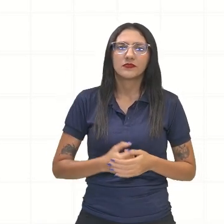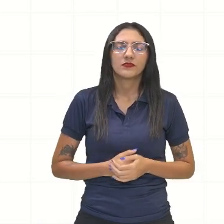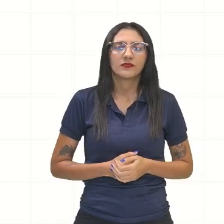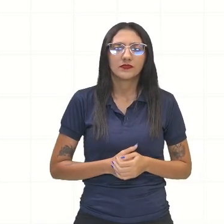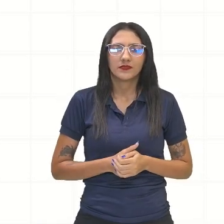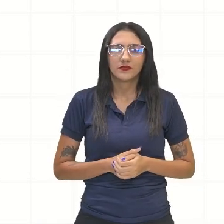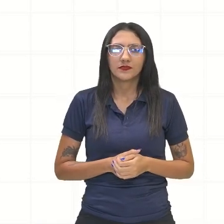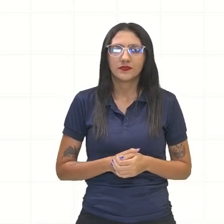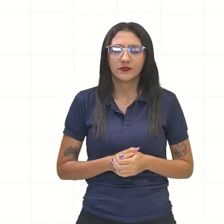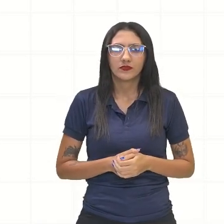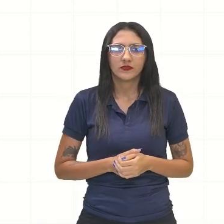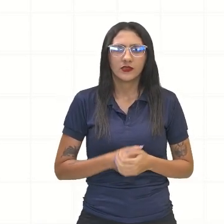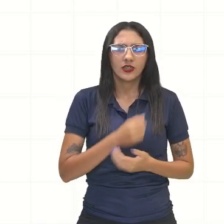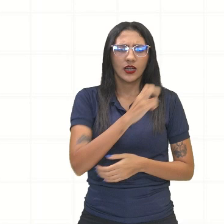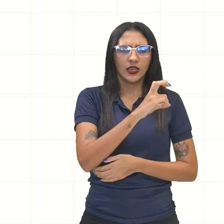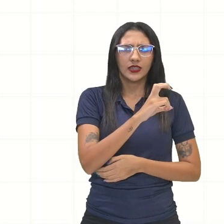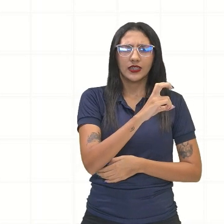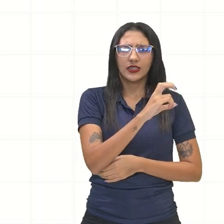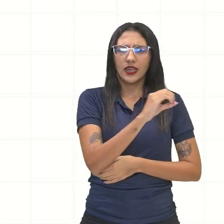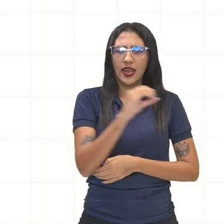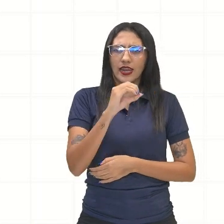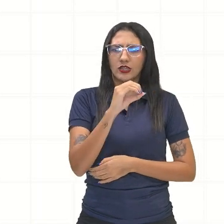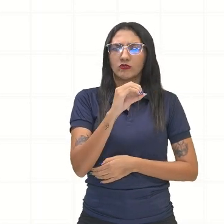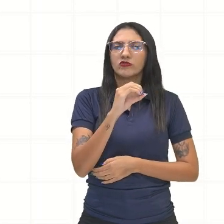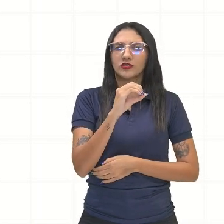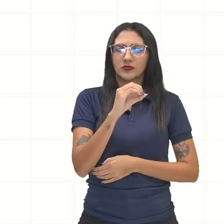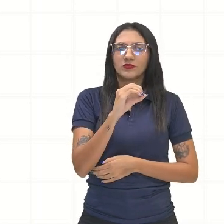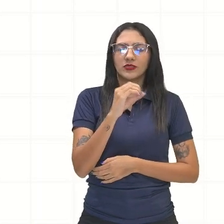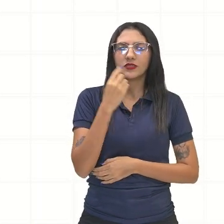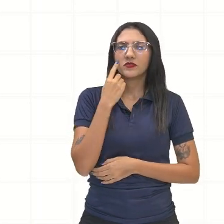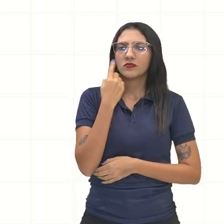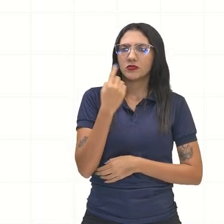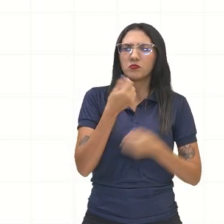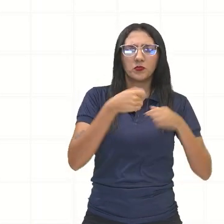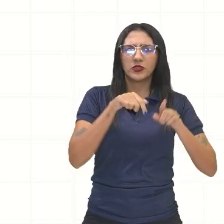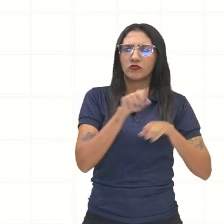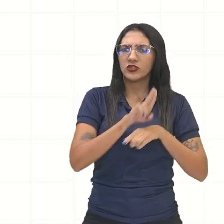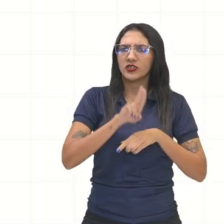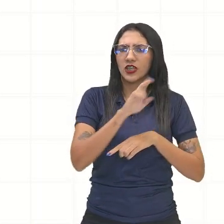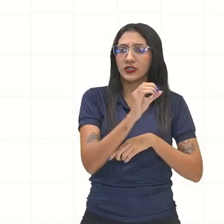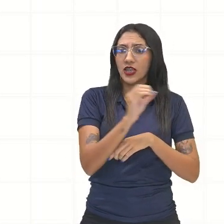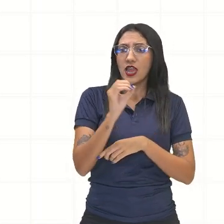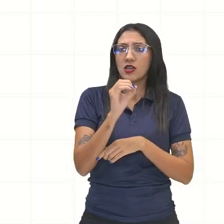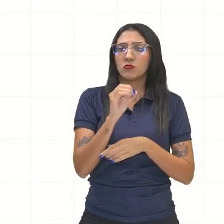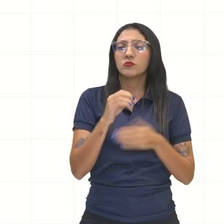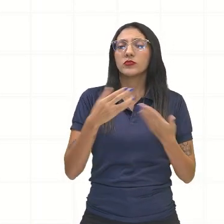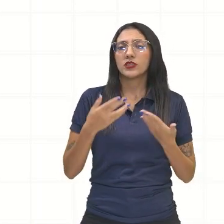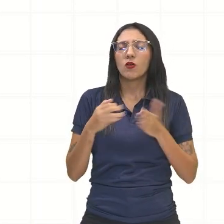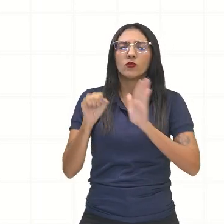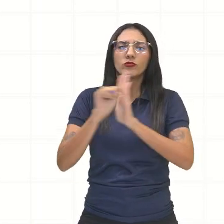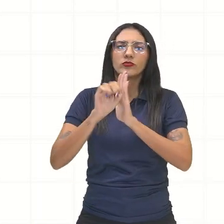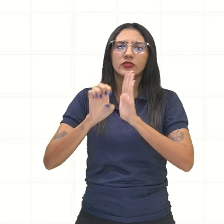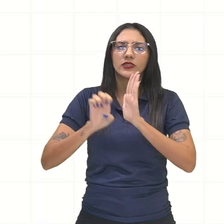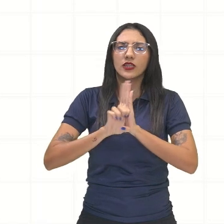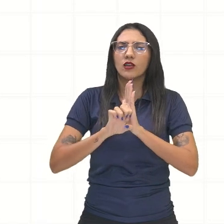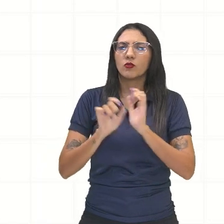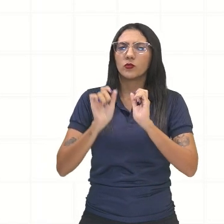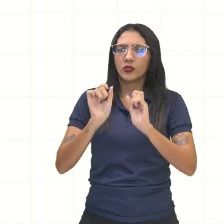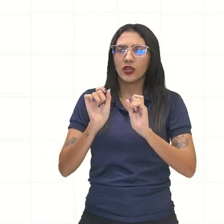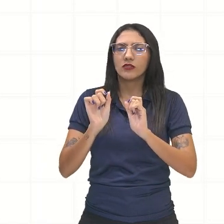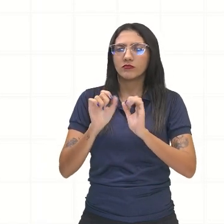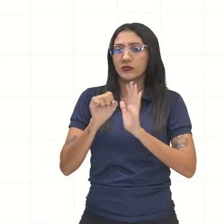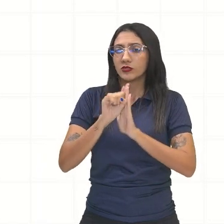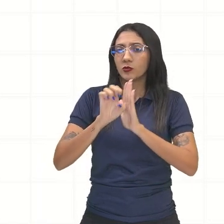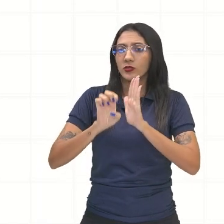aqui 500, eu elimino, né, os 2 zeros, e então, o século é esse númerozinho aqui que sobrar